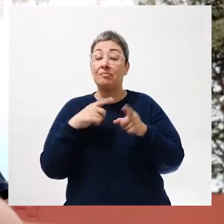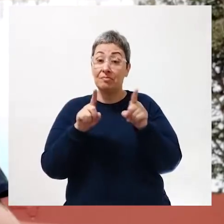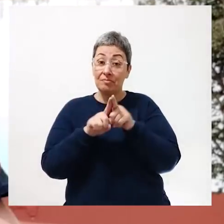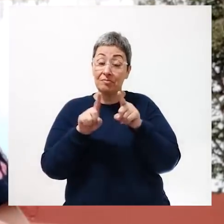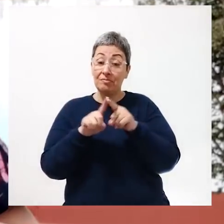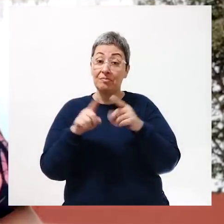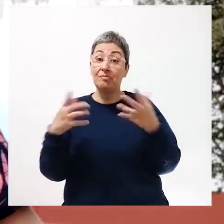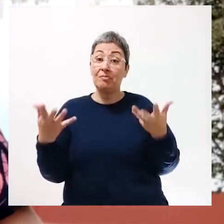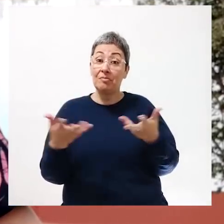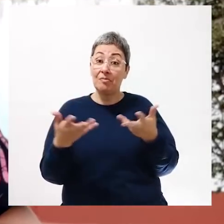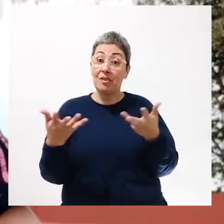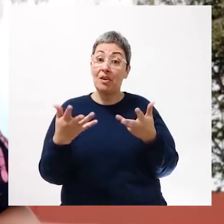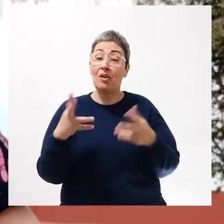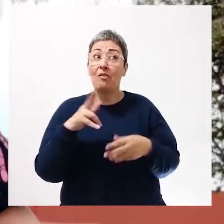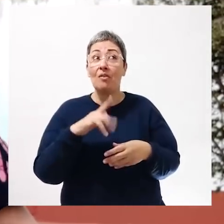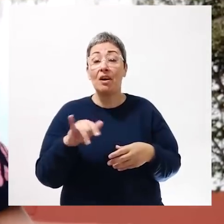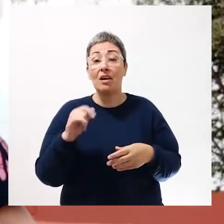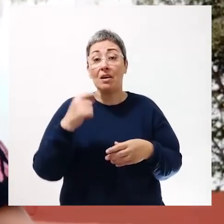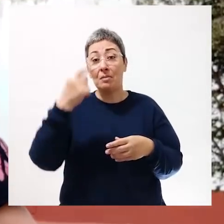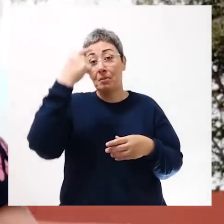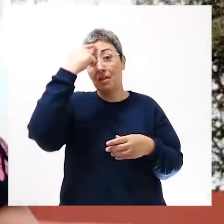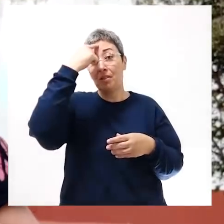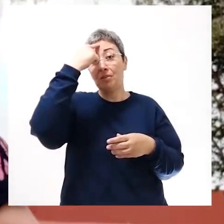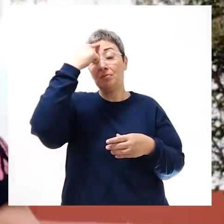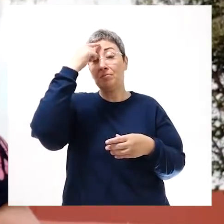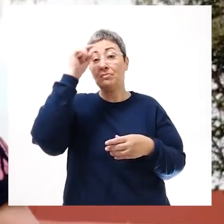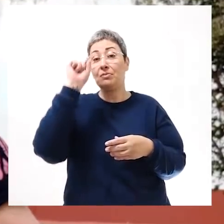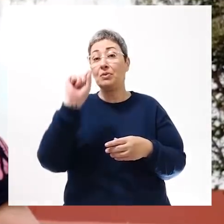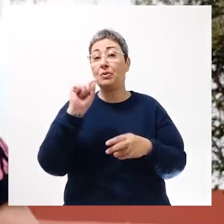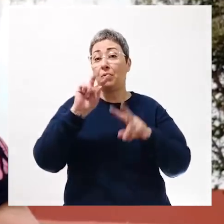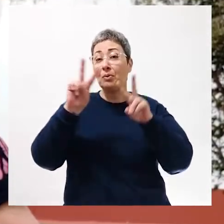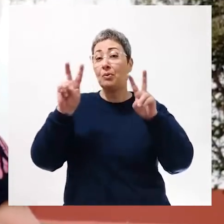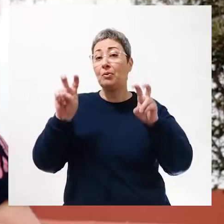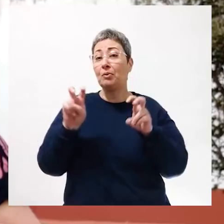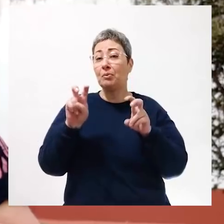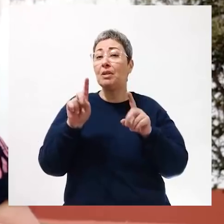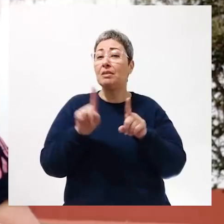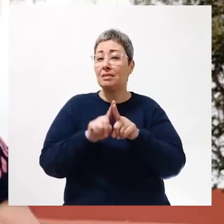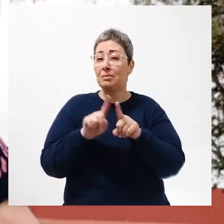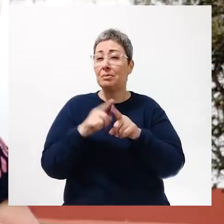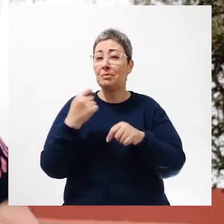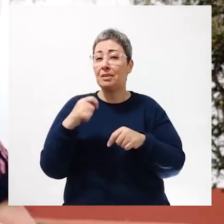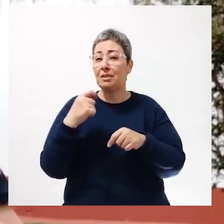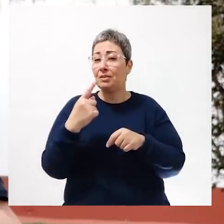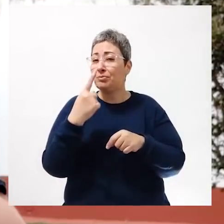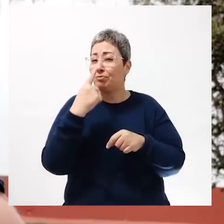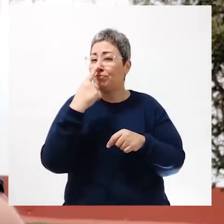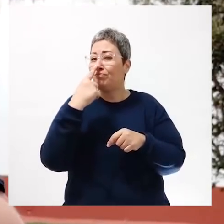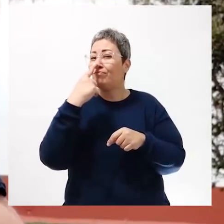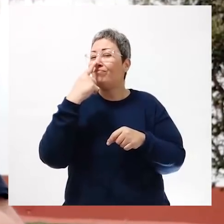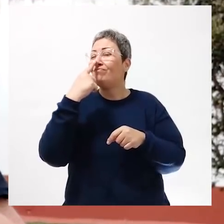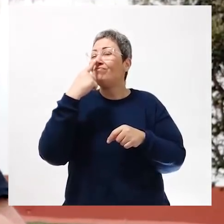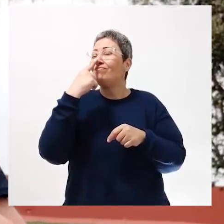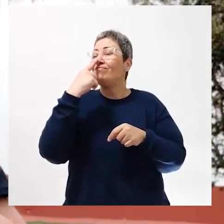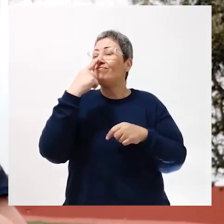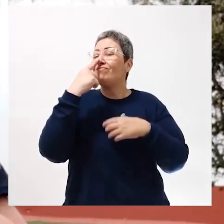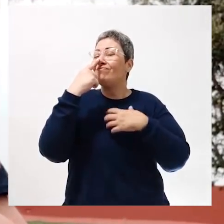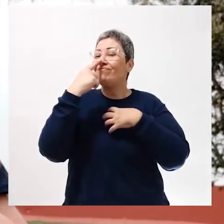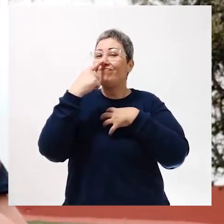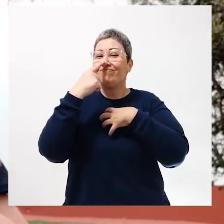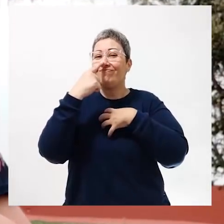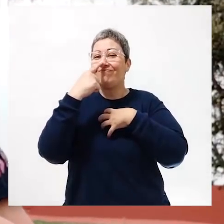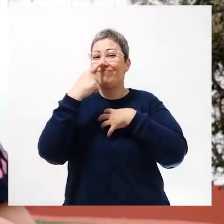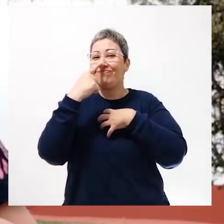ouvir. E hoje nós vamos pensar um pouquinho sobre basta saber